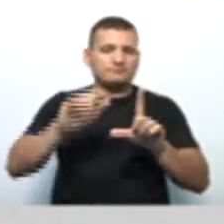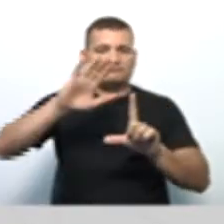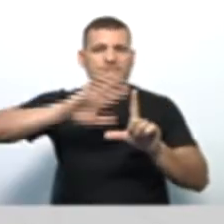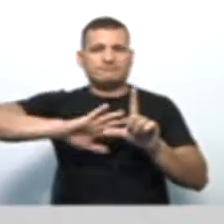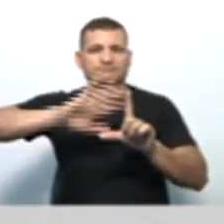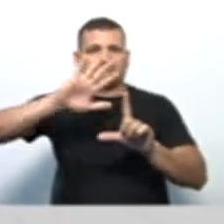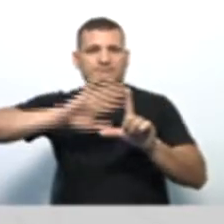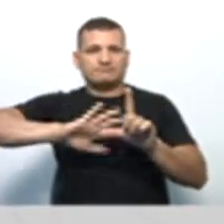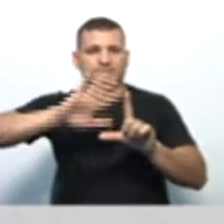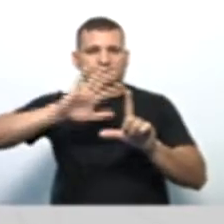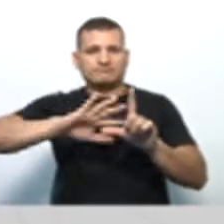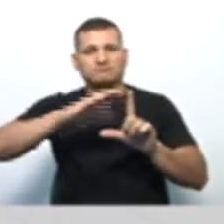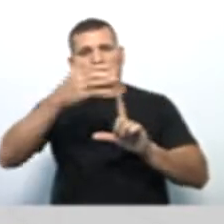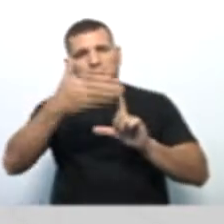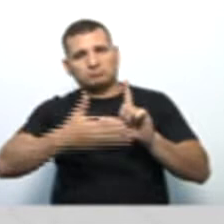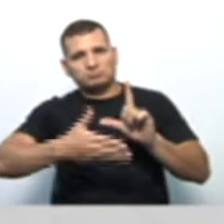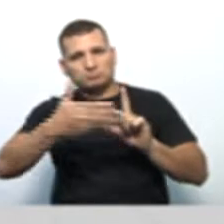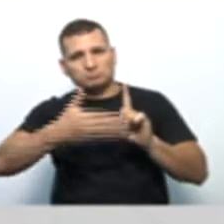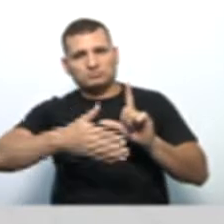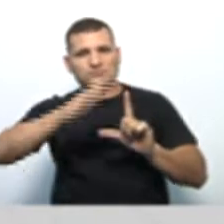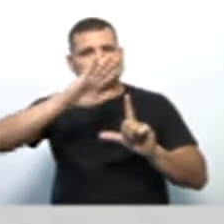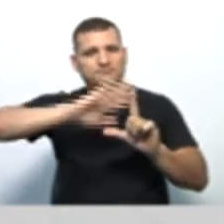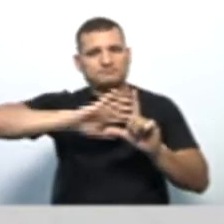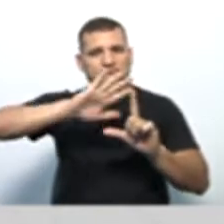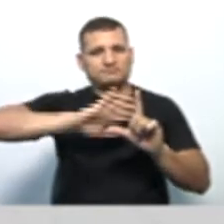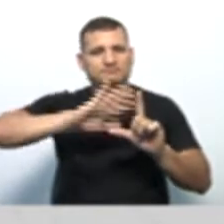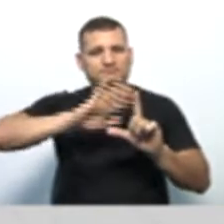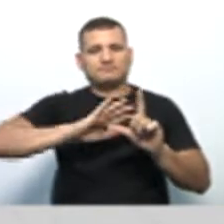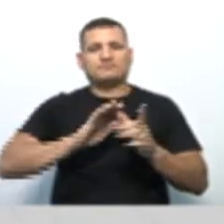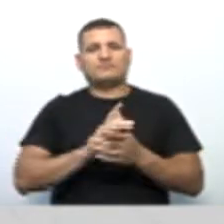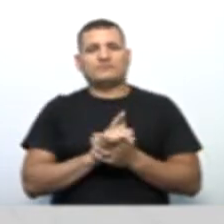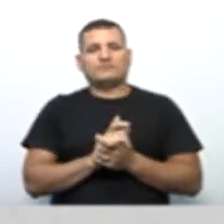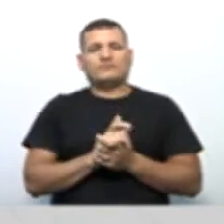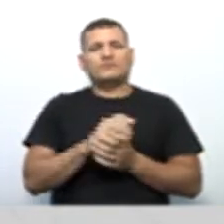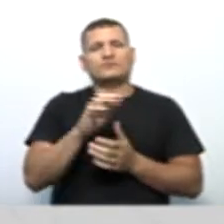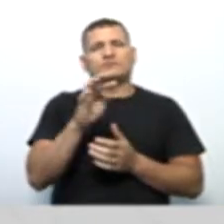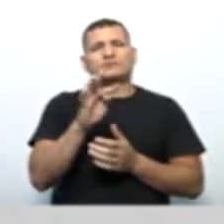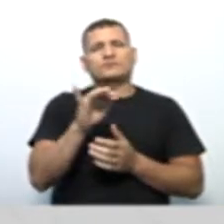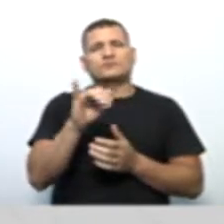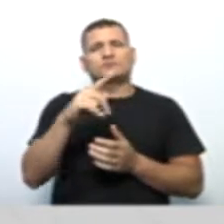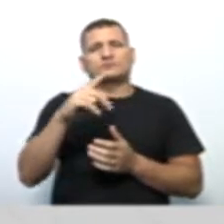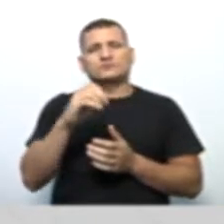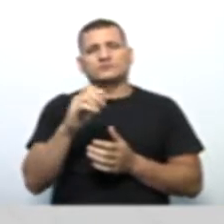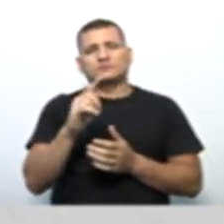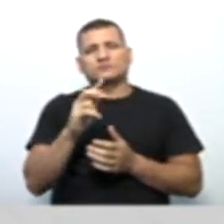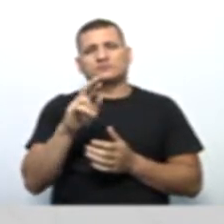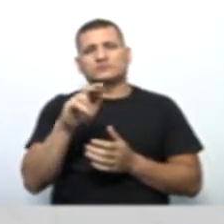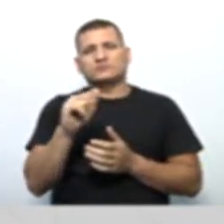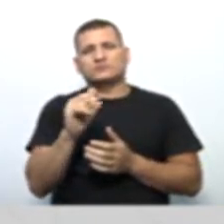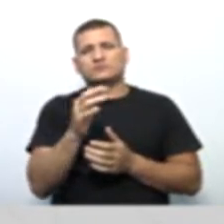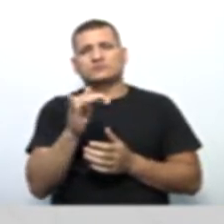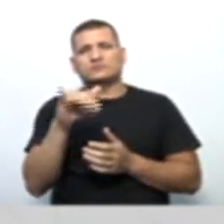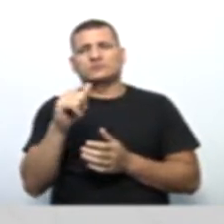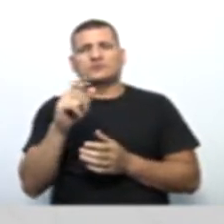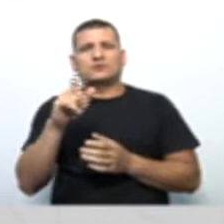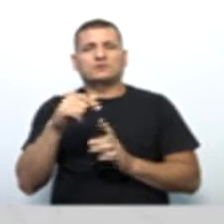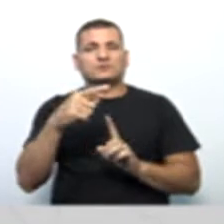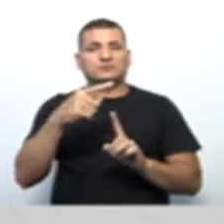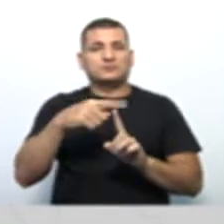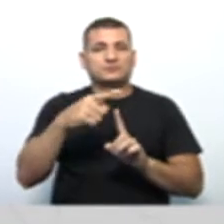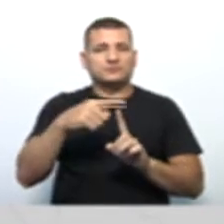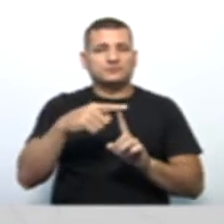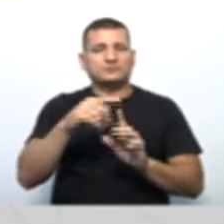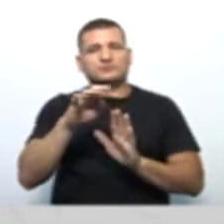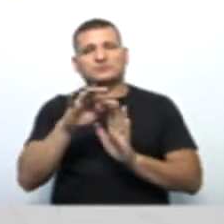vai usar no seu site ok e em tipografia essa legitimidade ela vai ser a qualidade tipográfica de um texto